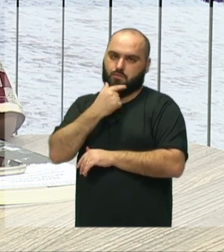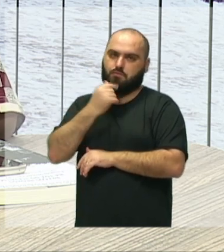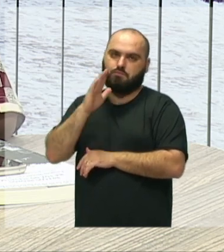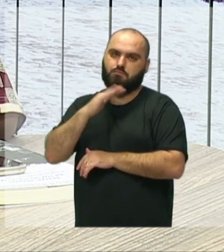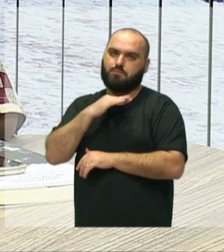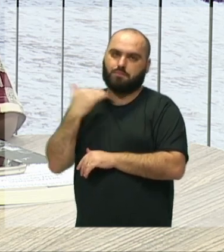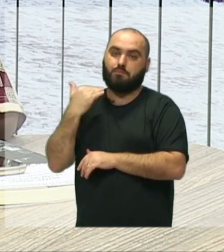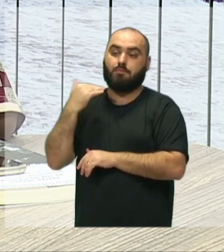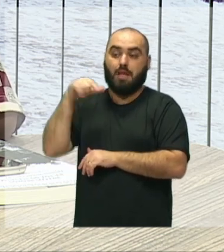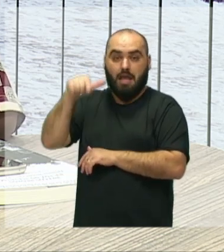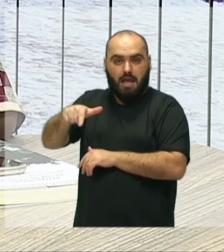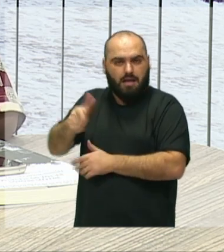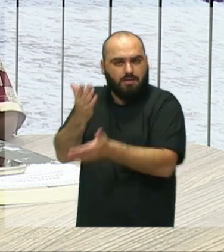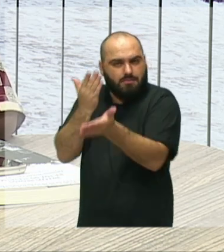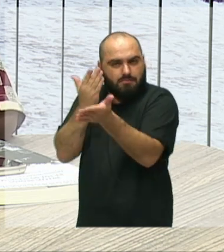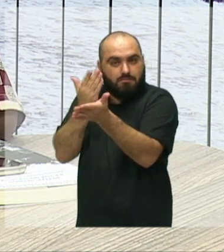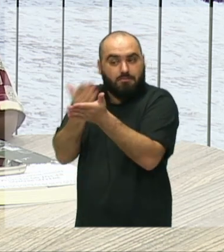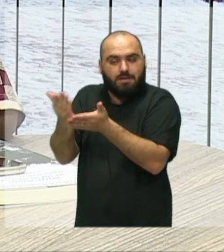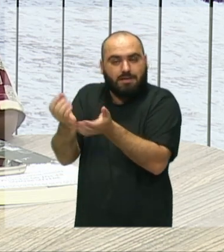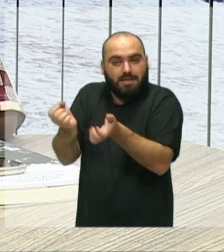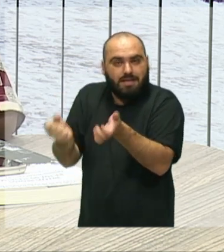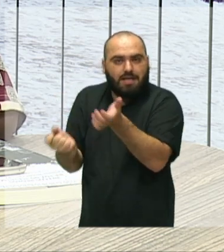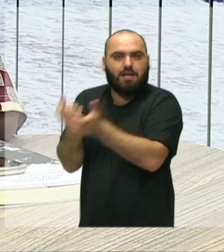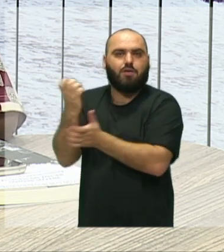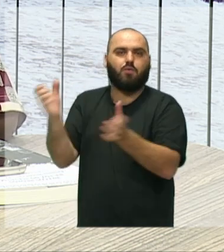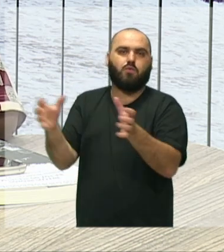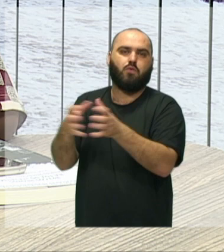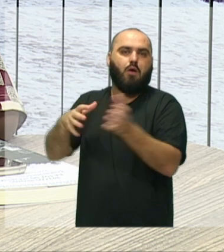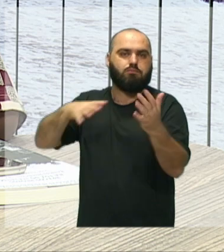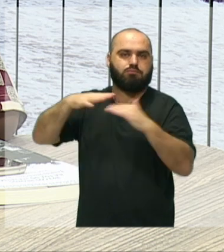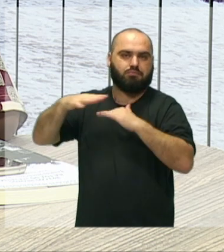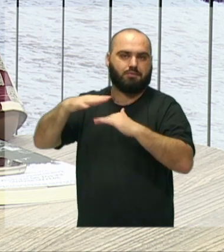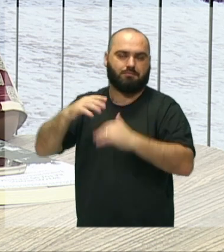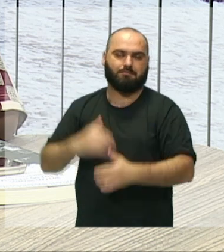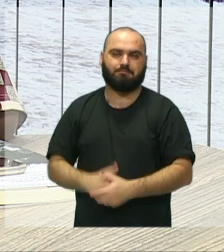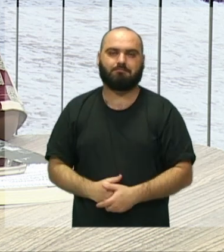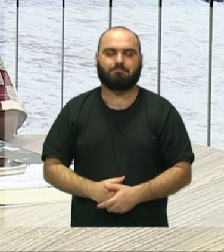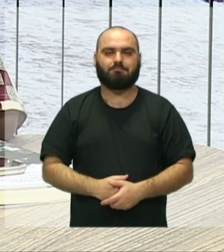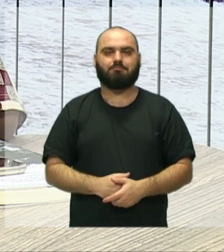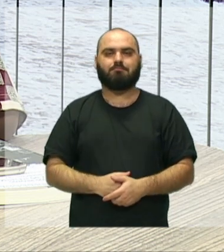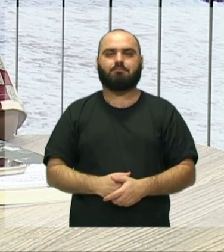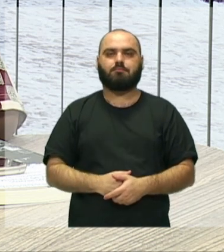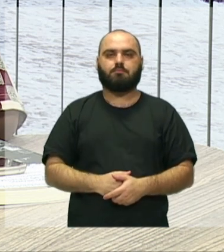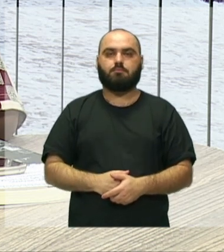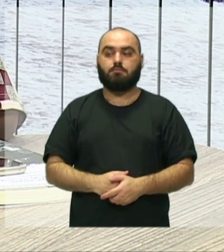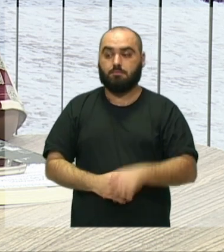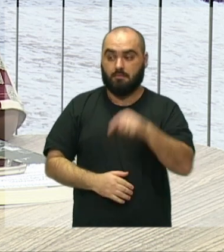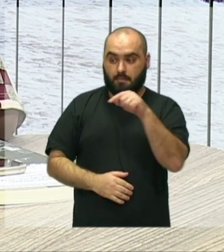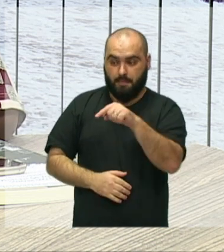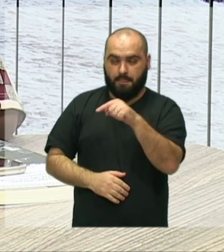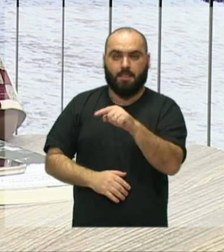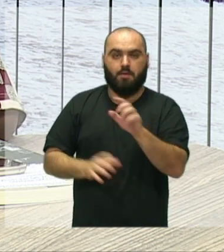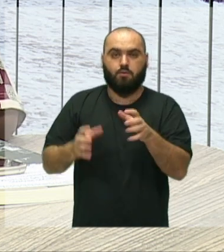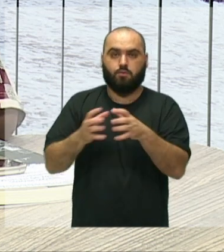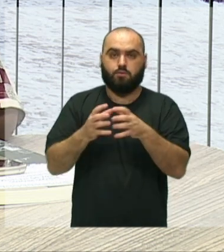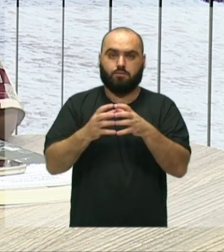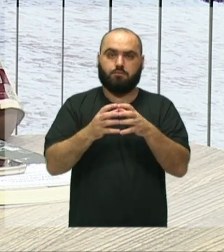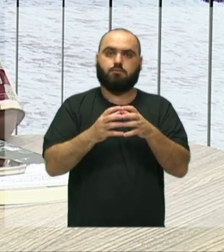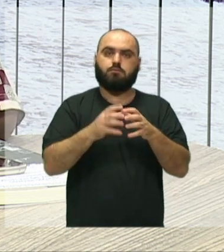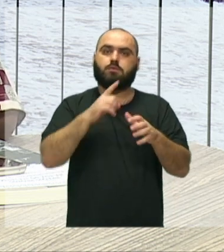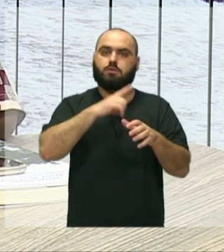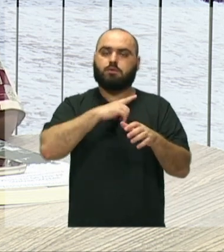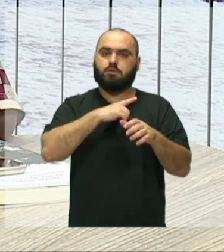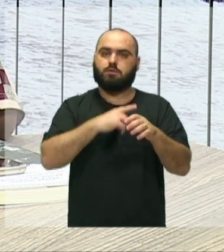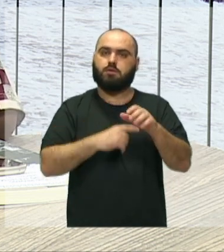Então, ele foi um dos fundadores do movimento. No primeiro momento, o núcleo, o movimento chamava Movimento Negro Tio